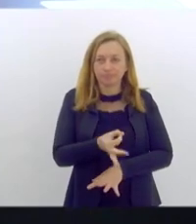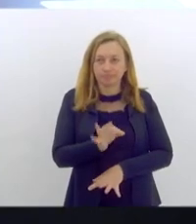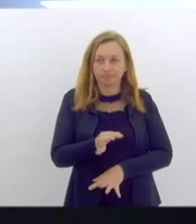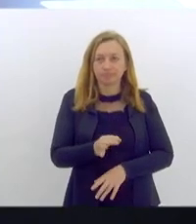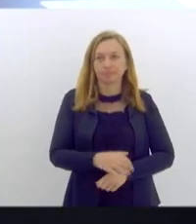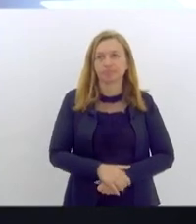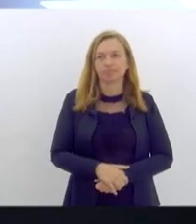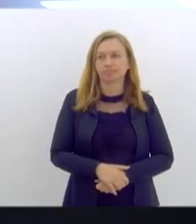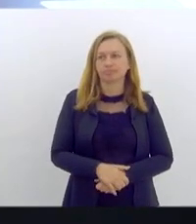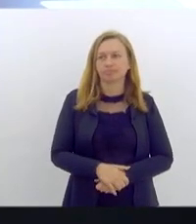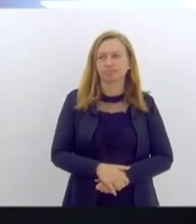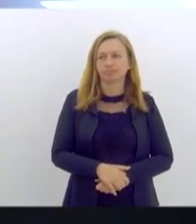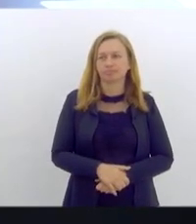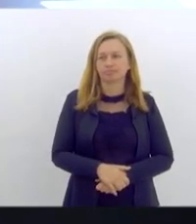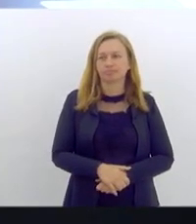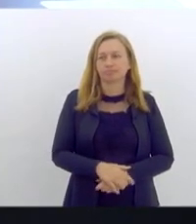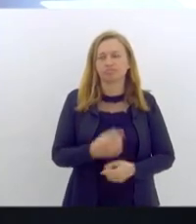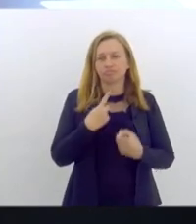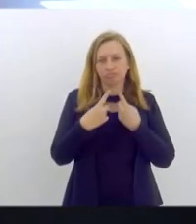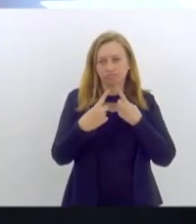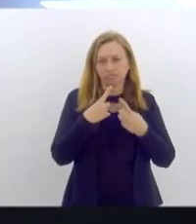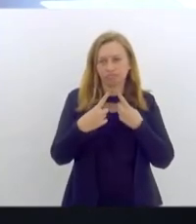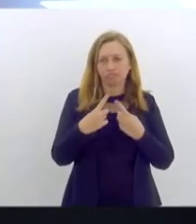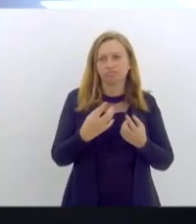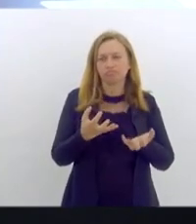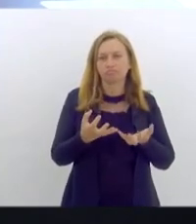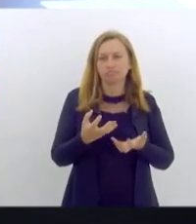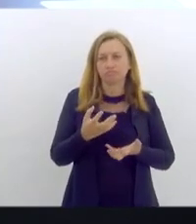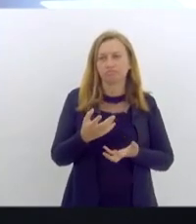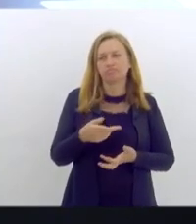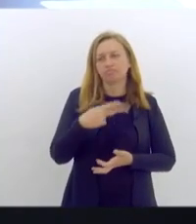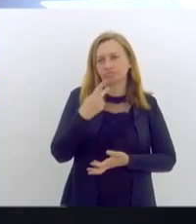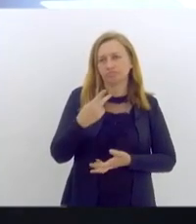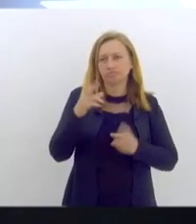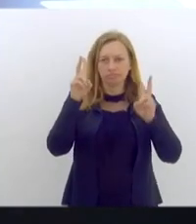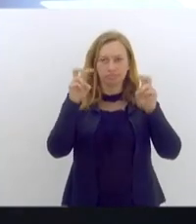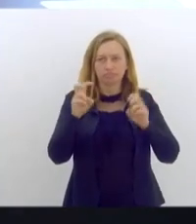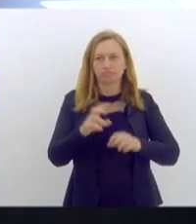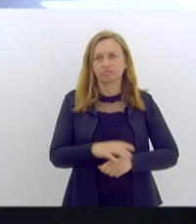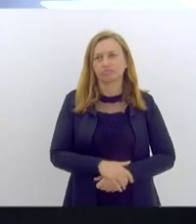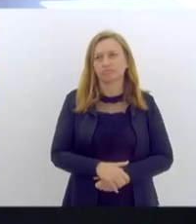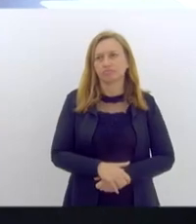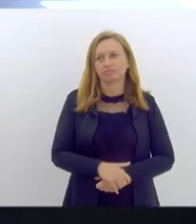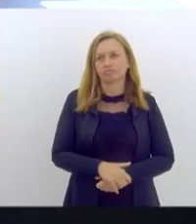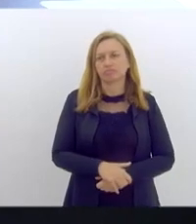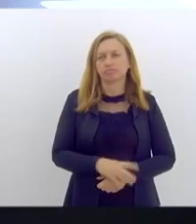também a debate Se alguém quiser se manifestar sobre isso